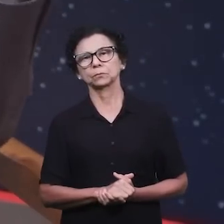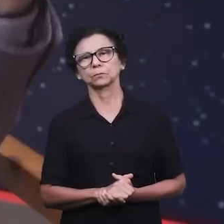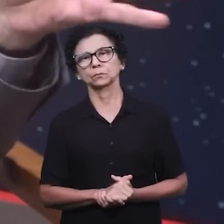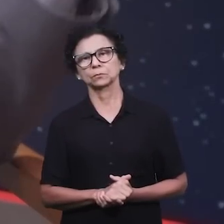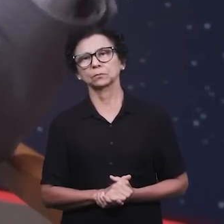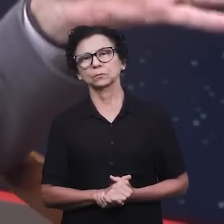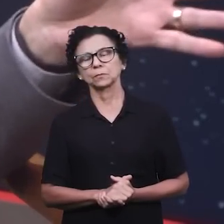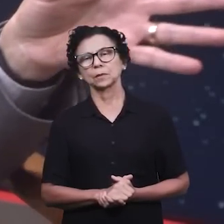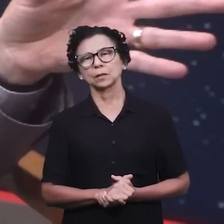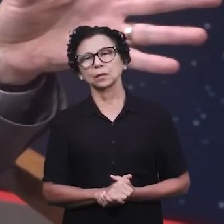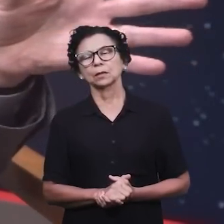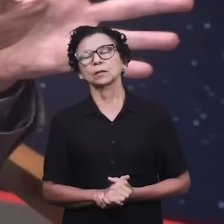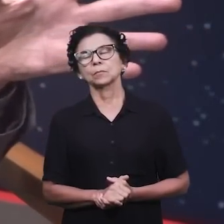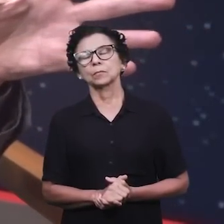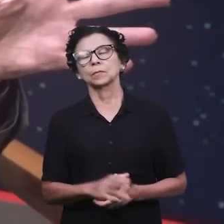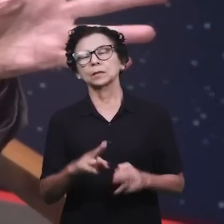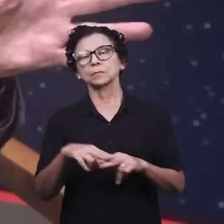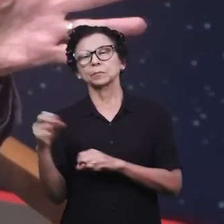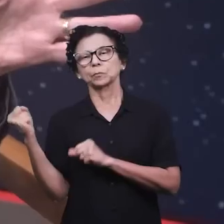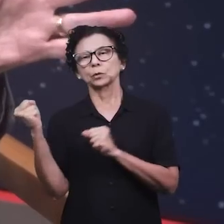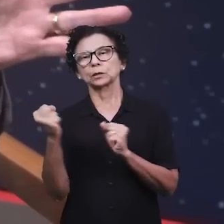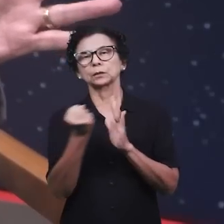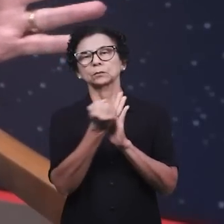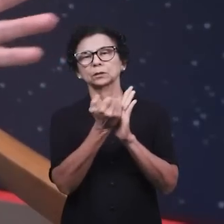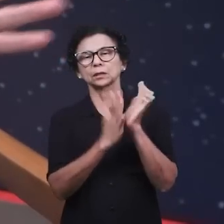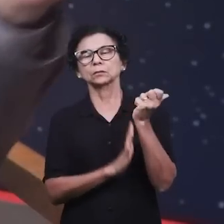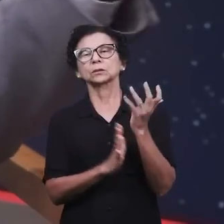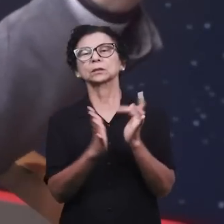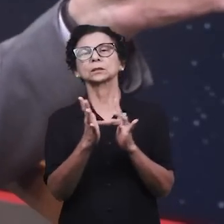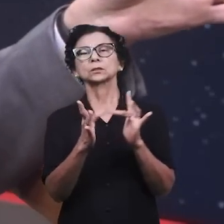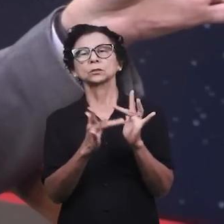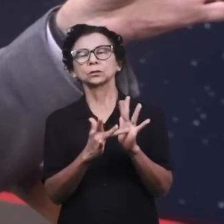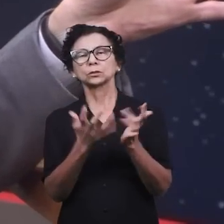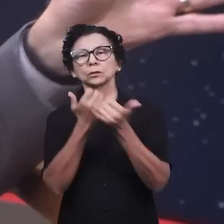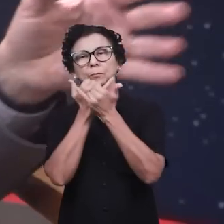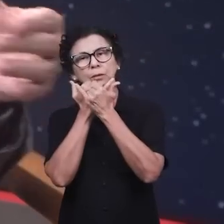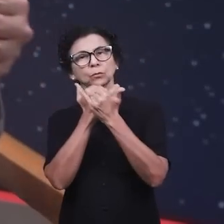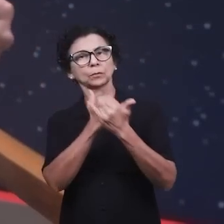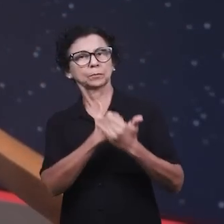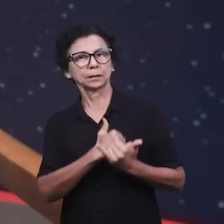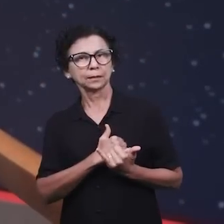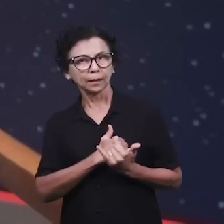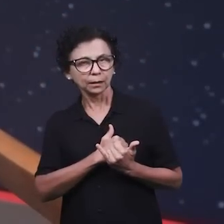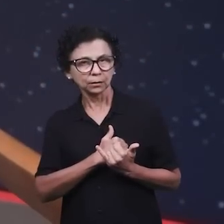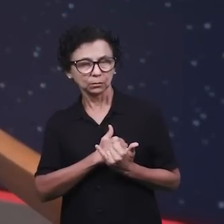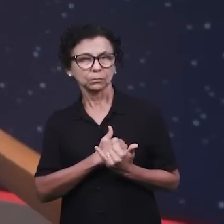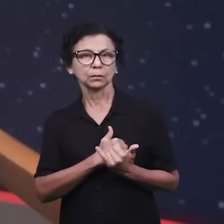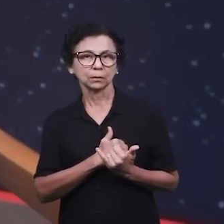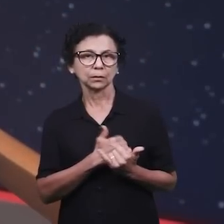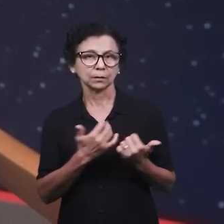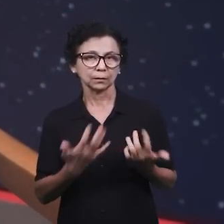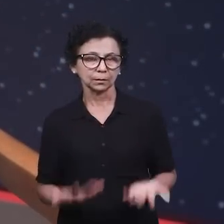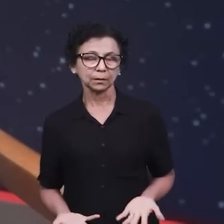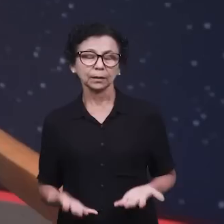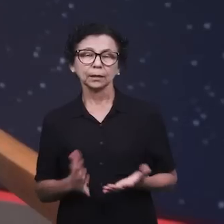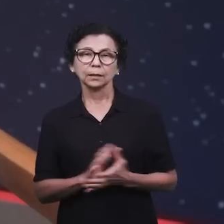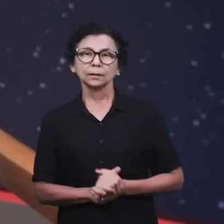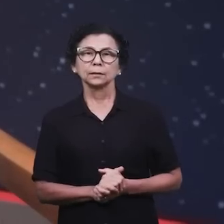nossa virtude, não por uma capacidade, por um mérito próprio, por um conhecimento